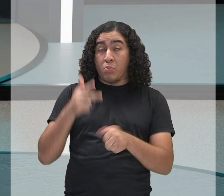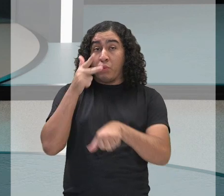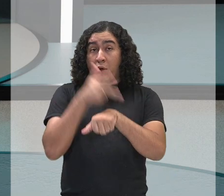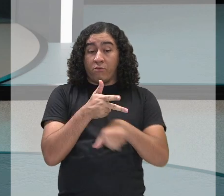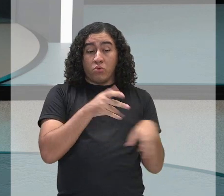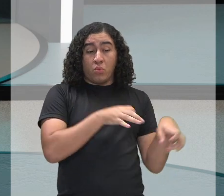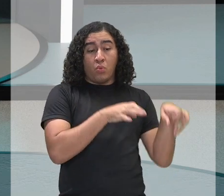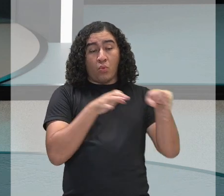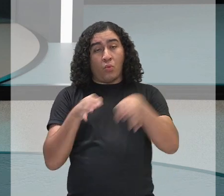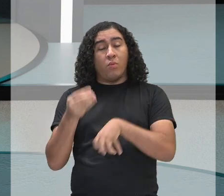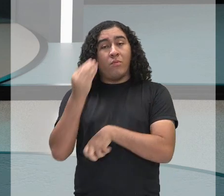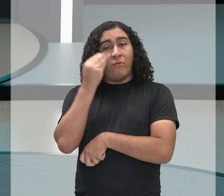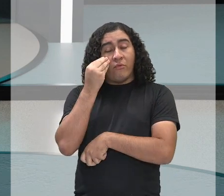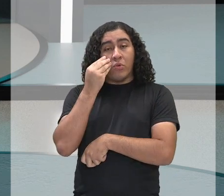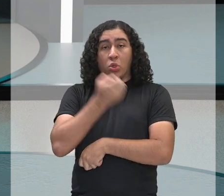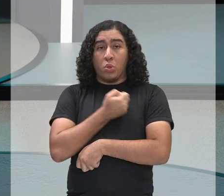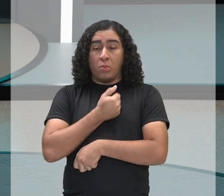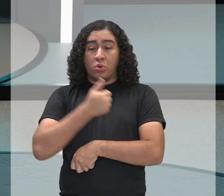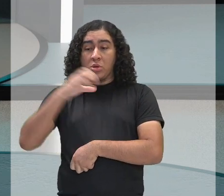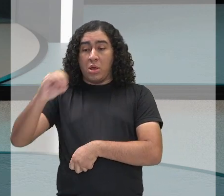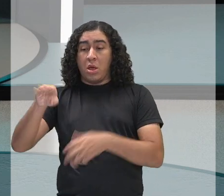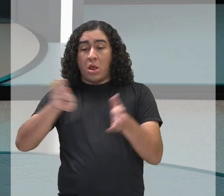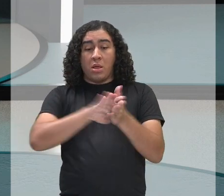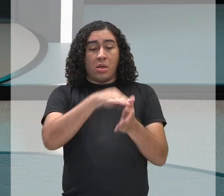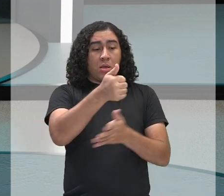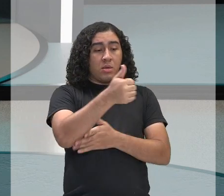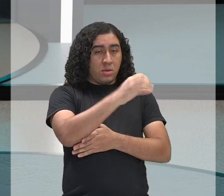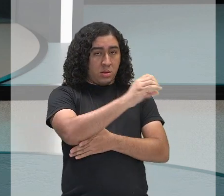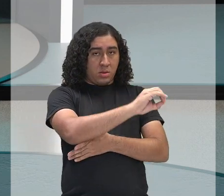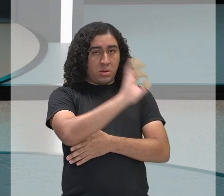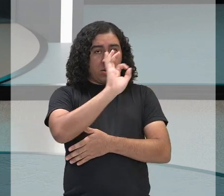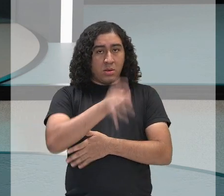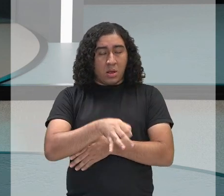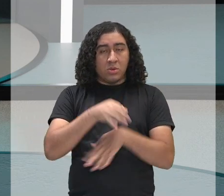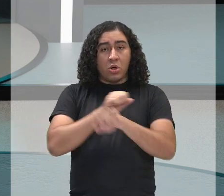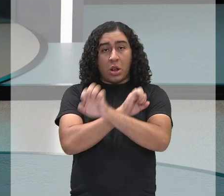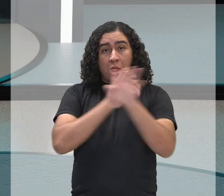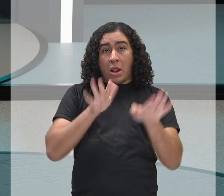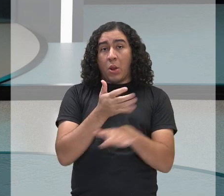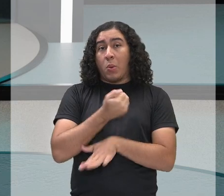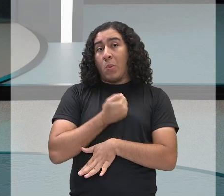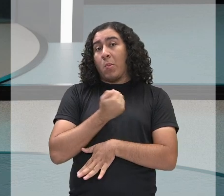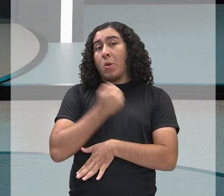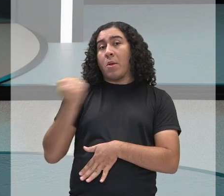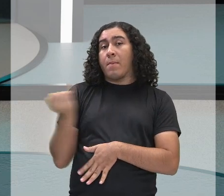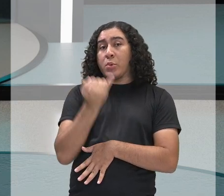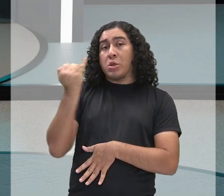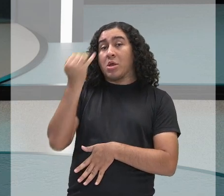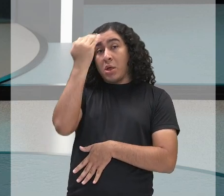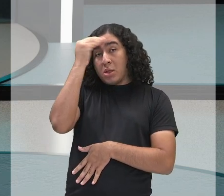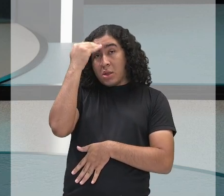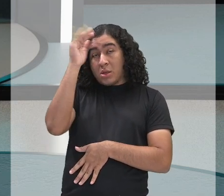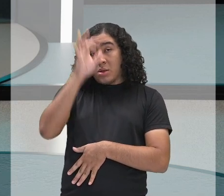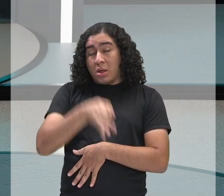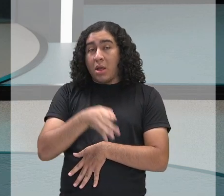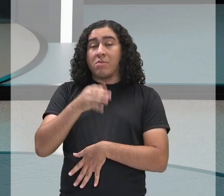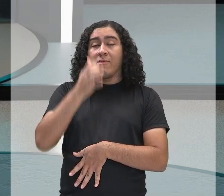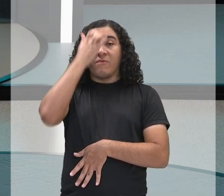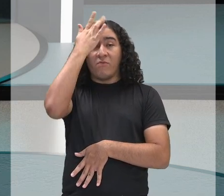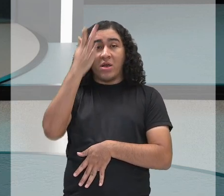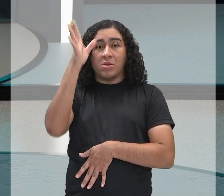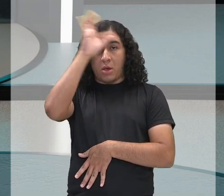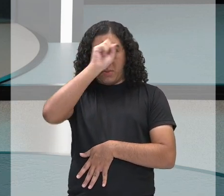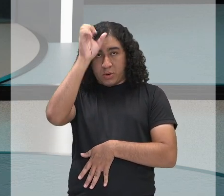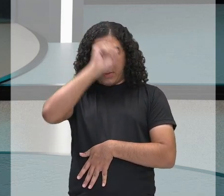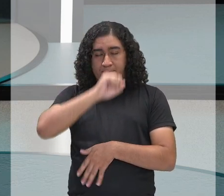vimos aí os números de 0 a 100, claro que não todos os 100 números, mas números que são específicos, né, que facilitam aí o